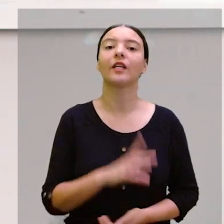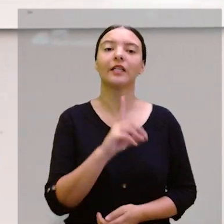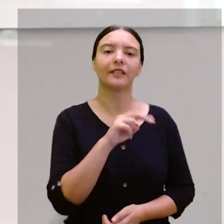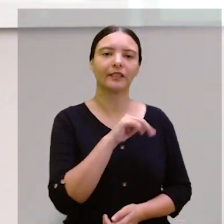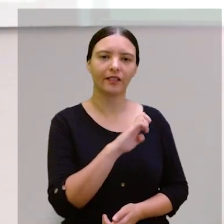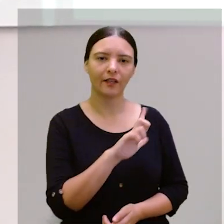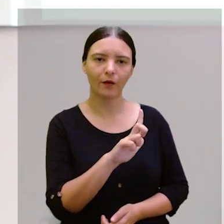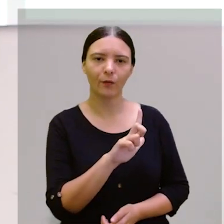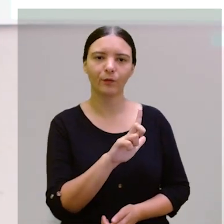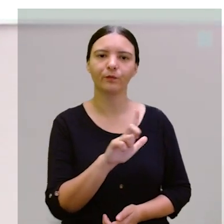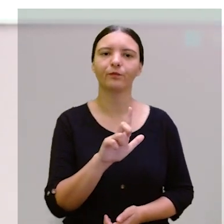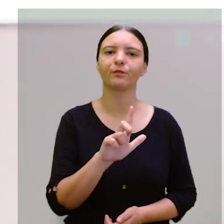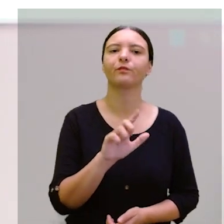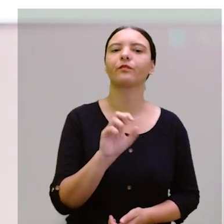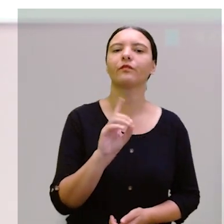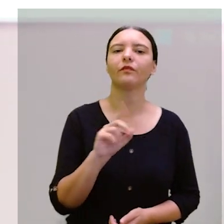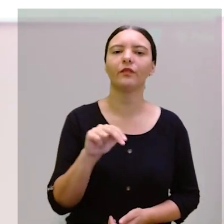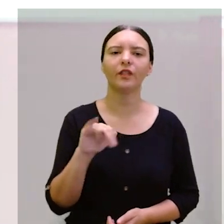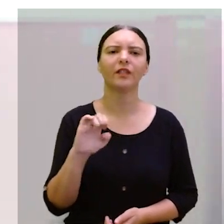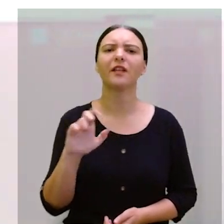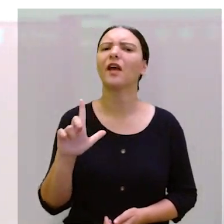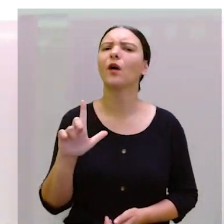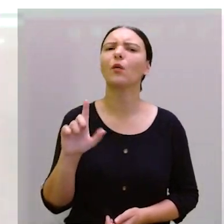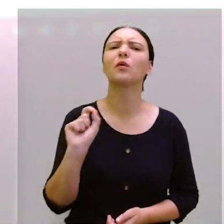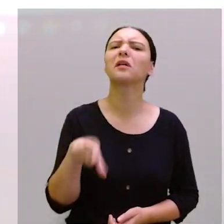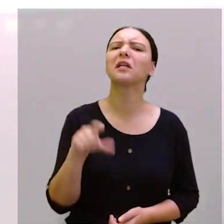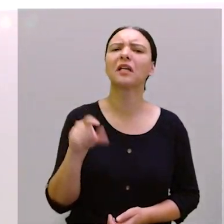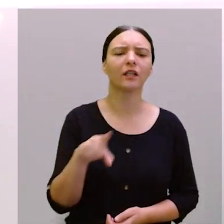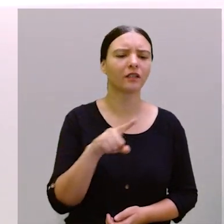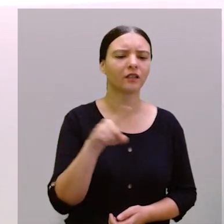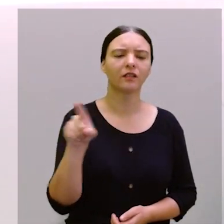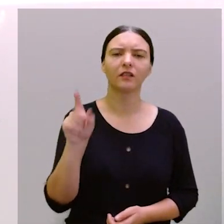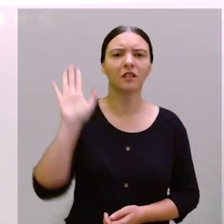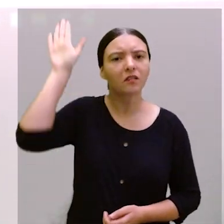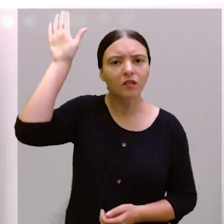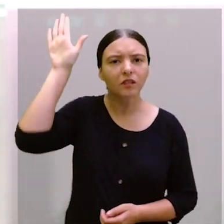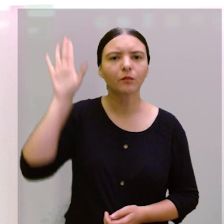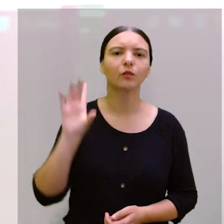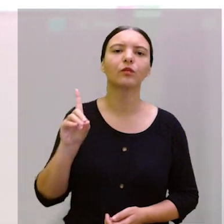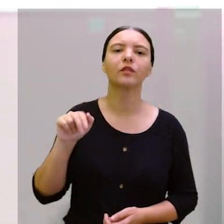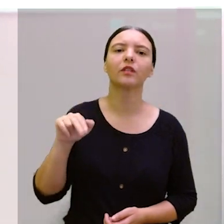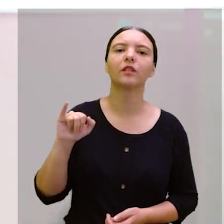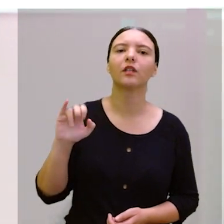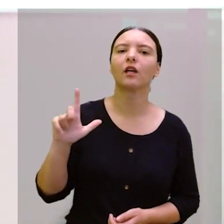Daniel, quem é o Daniel? Levanta a mão, Daniel.